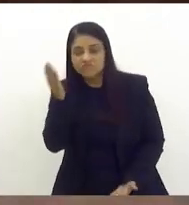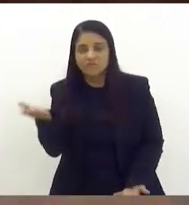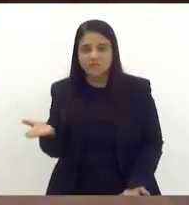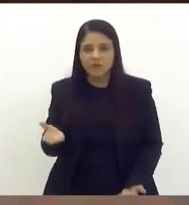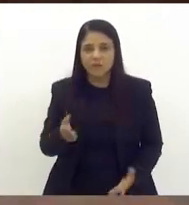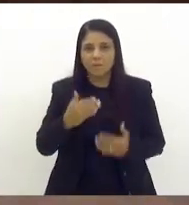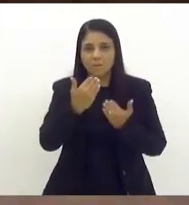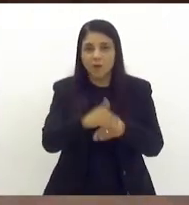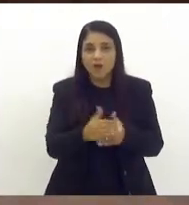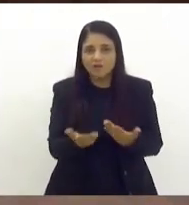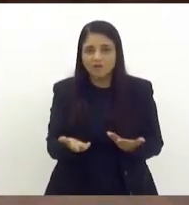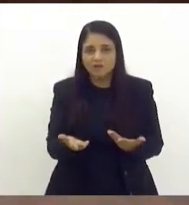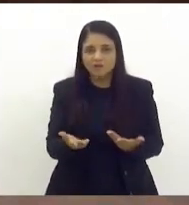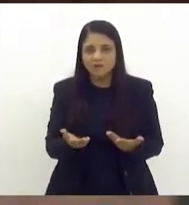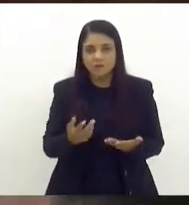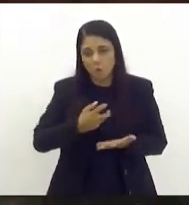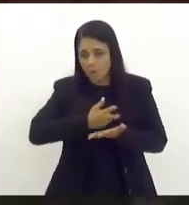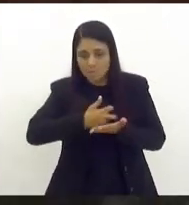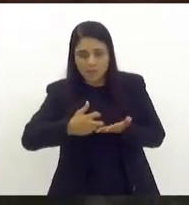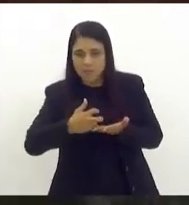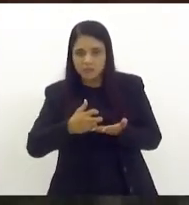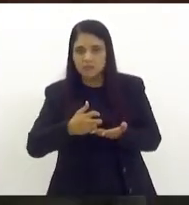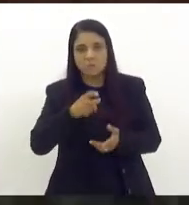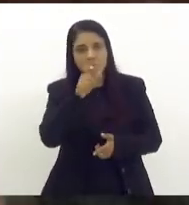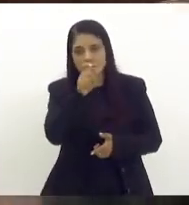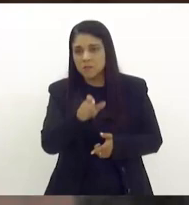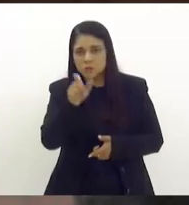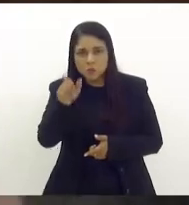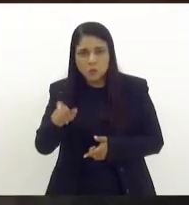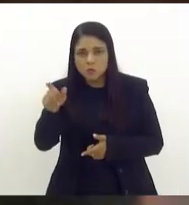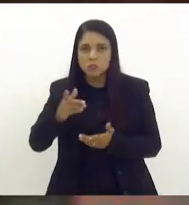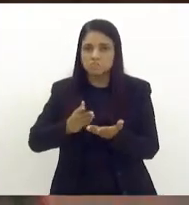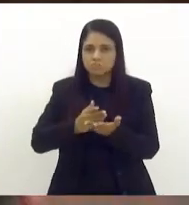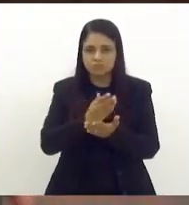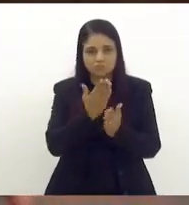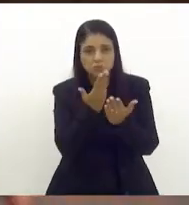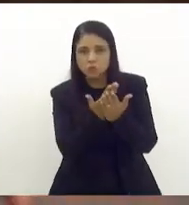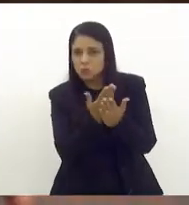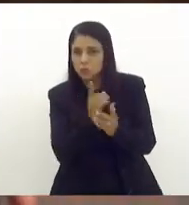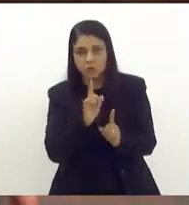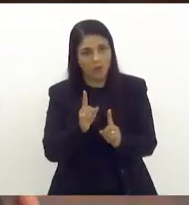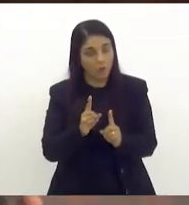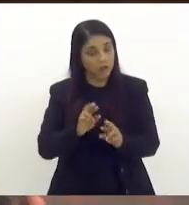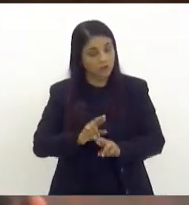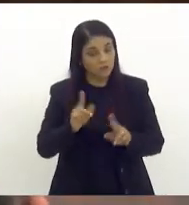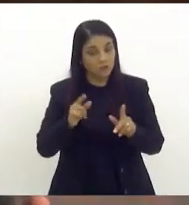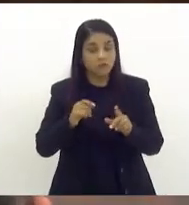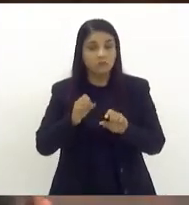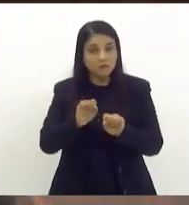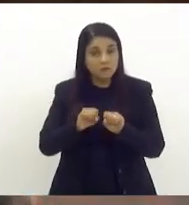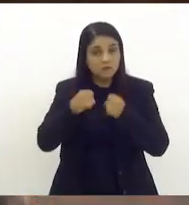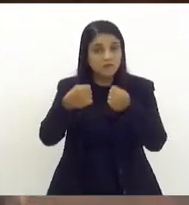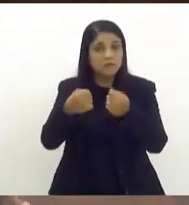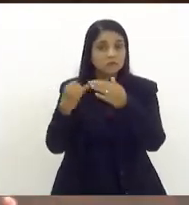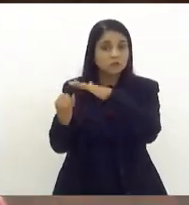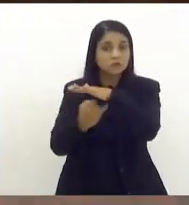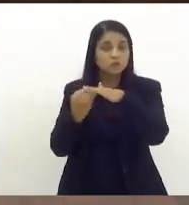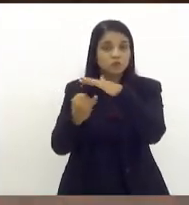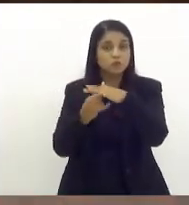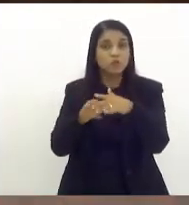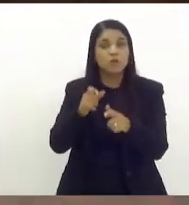nós não estamos aqui penalizando aqueles que passaram pelo contrário nós estamos defendendo a instituição e dependendo aqueles que se dedicam para ajudar